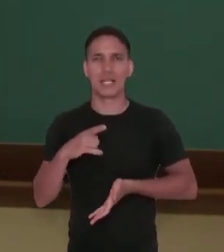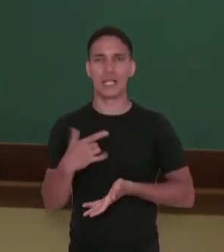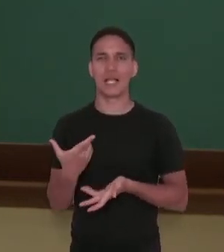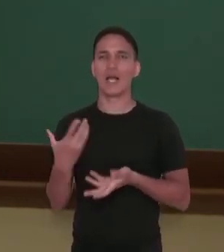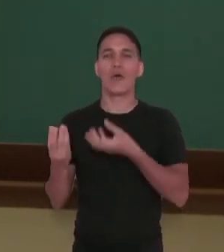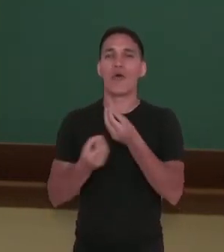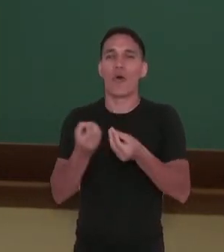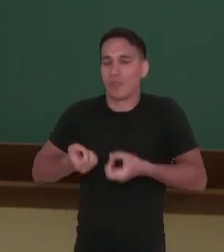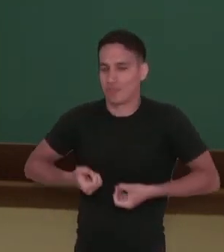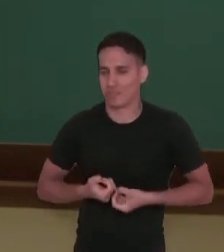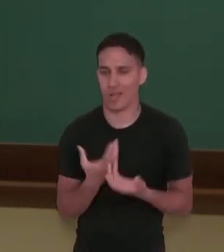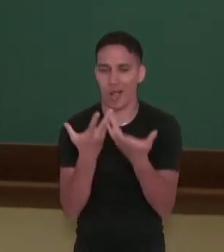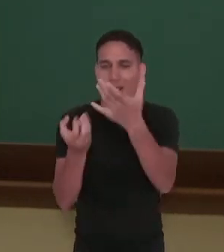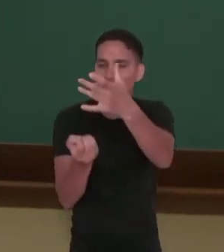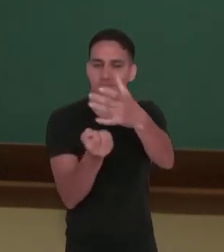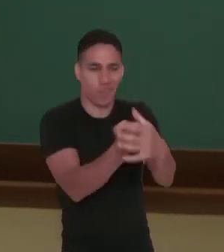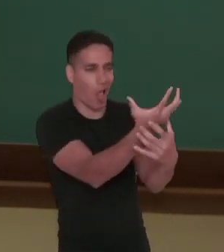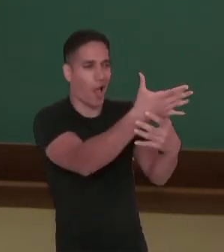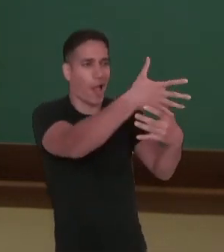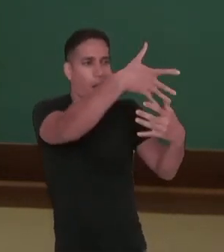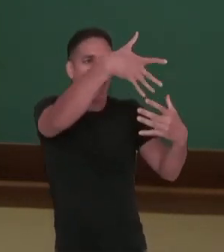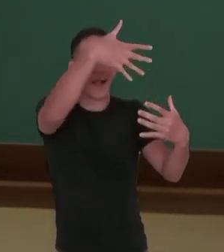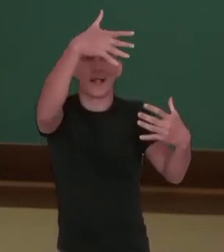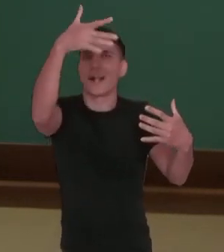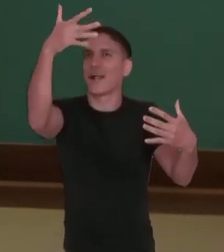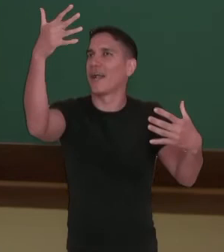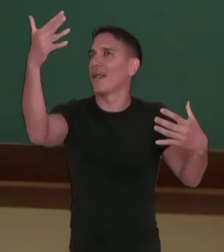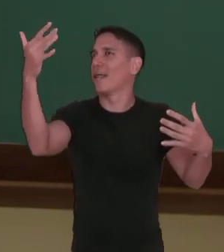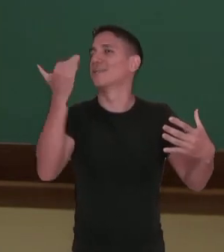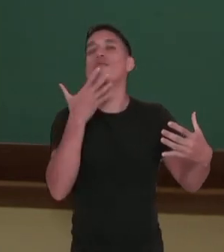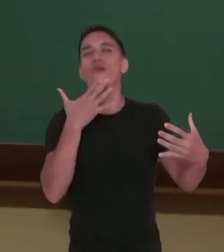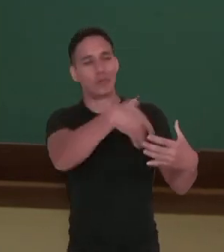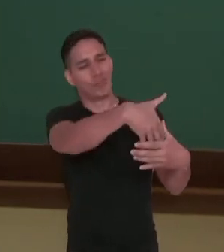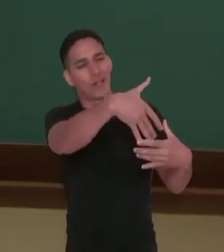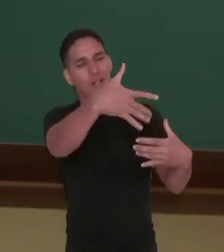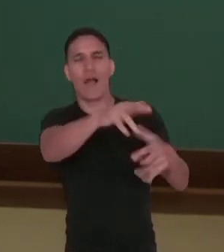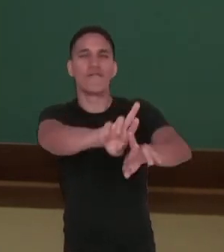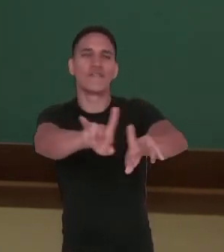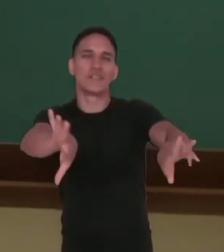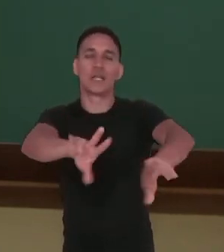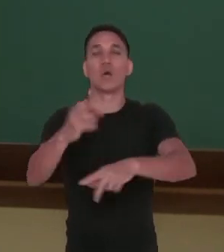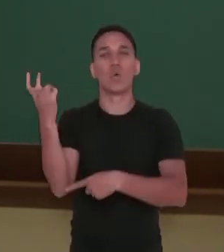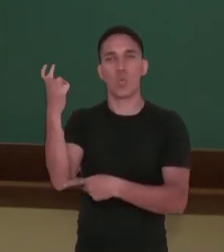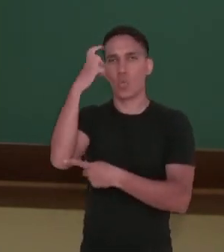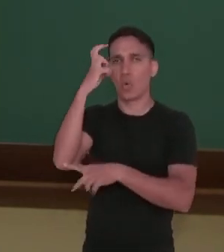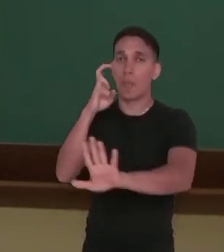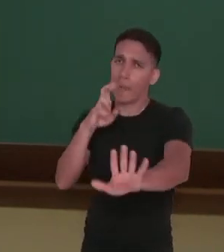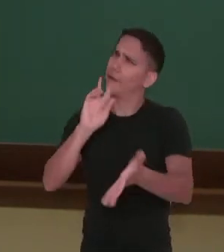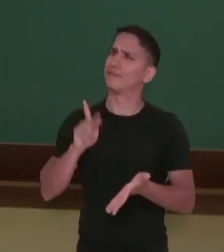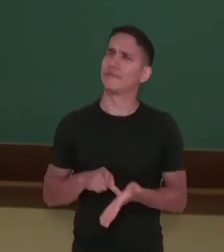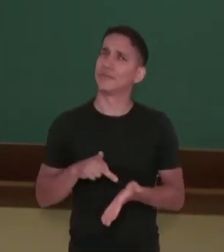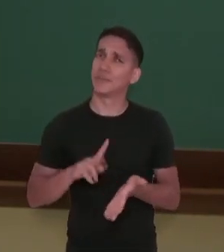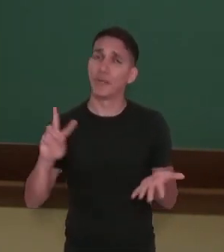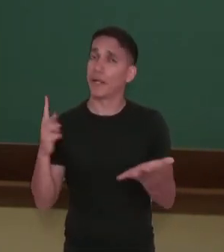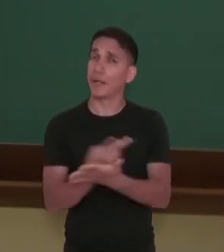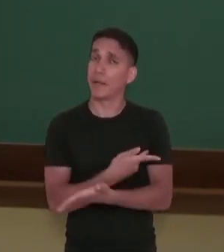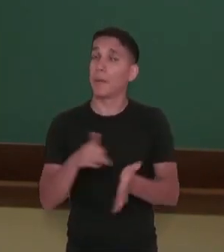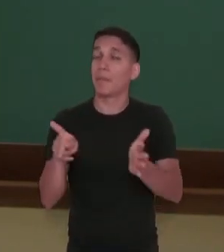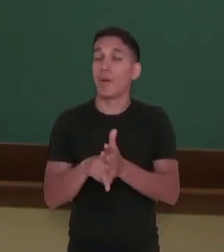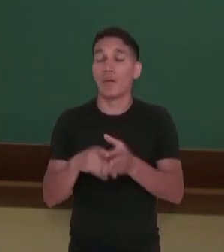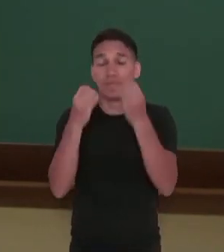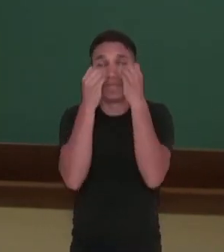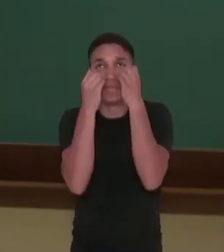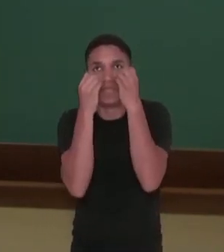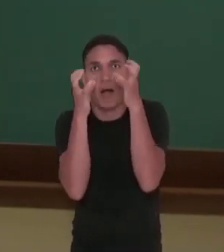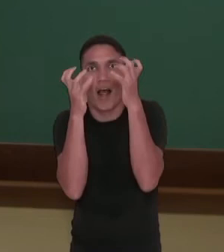inebriam com o surgimento do arco-íris e nas mais diversas culturas. Mas a verdade é que o arco-íris é